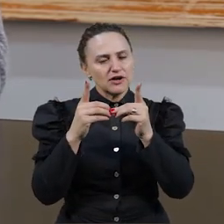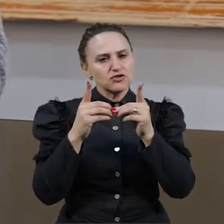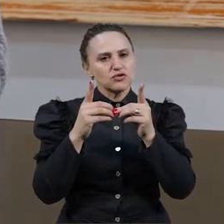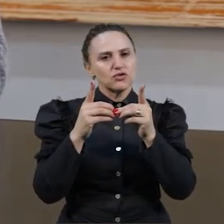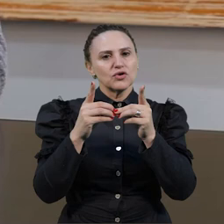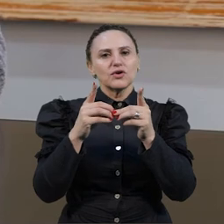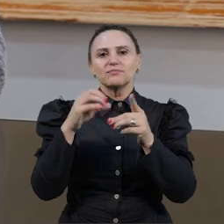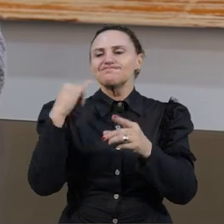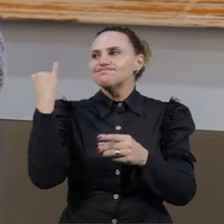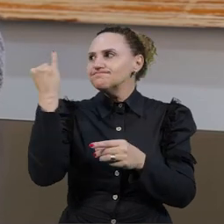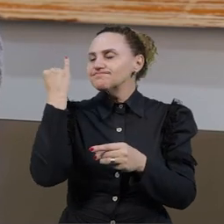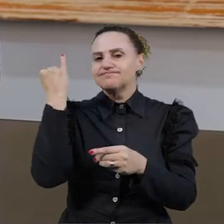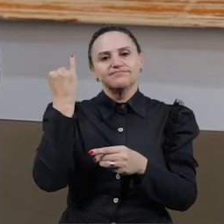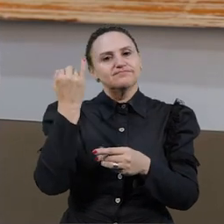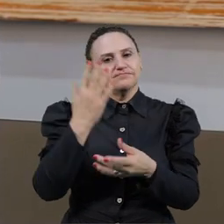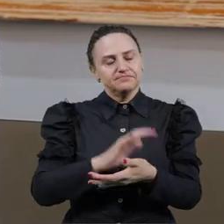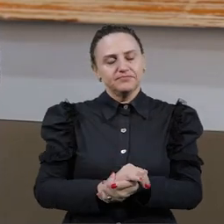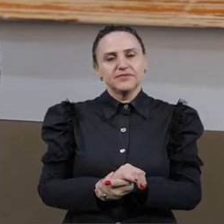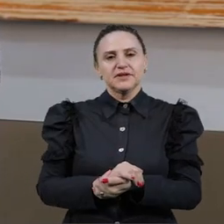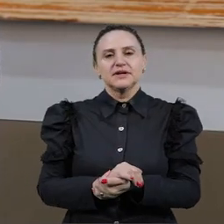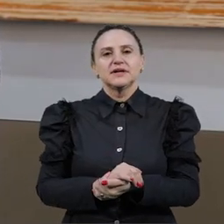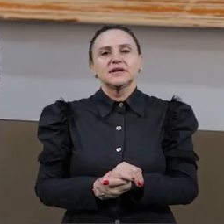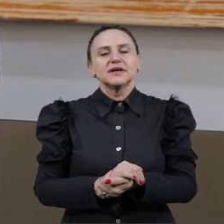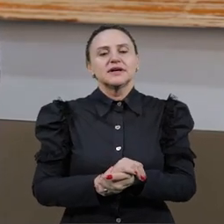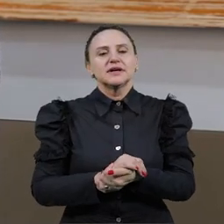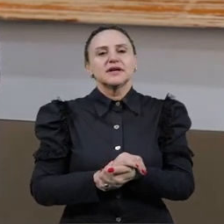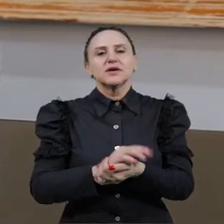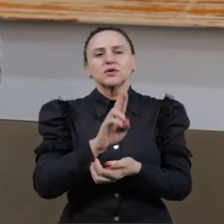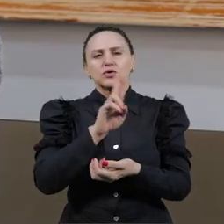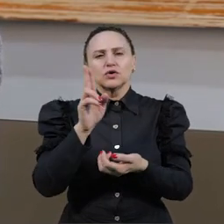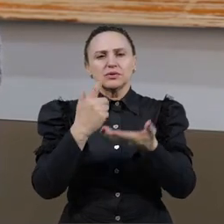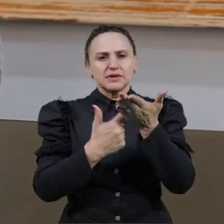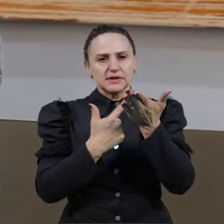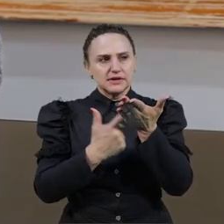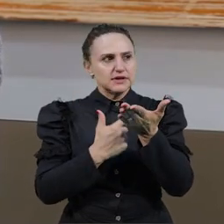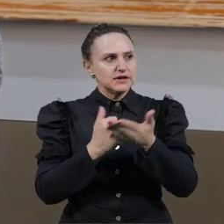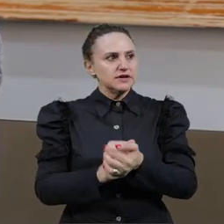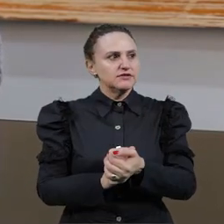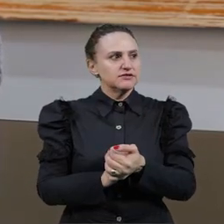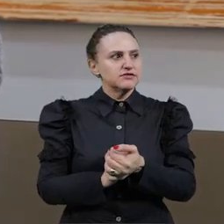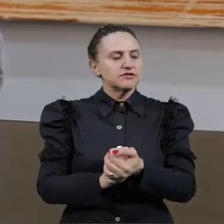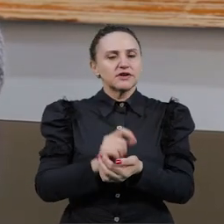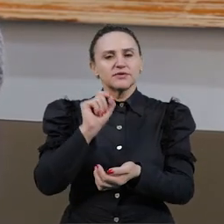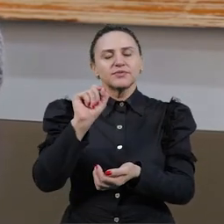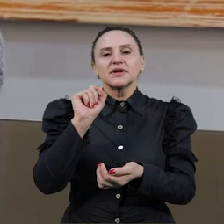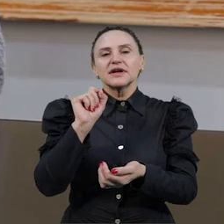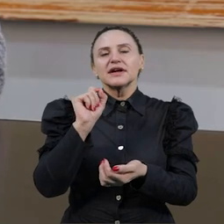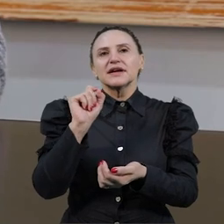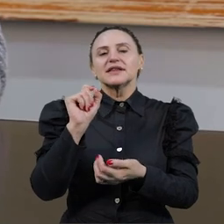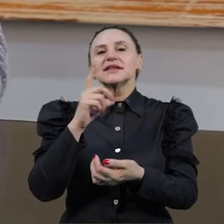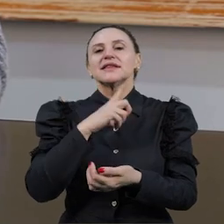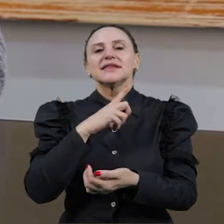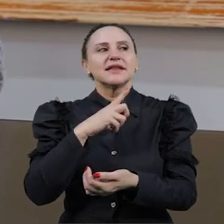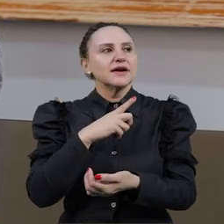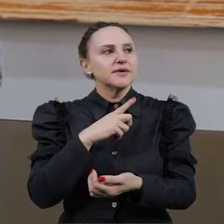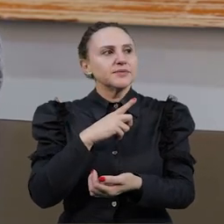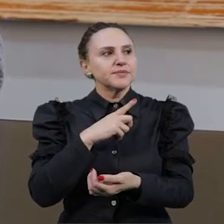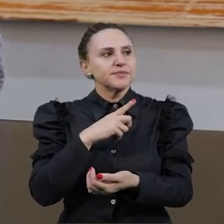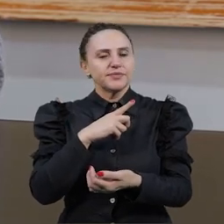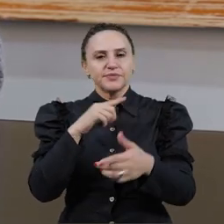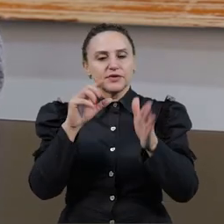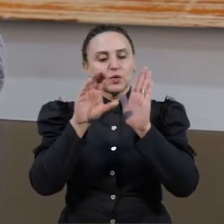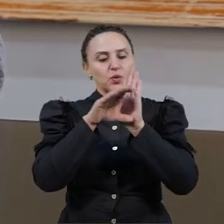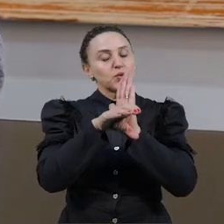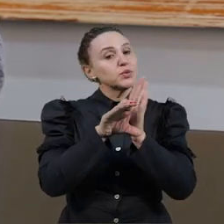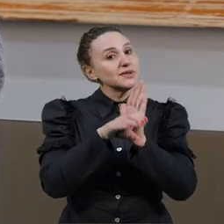nesse livro didático intitulado o ensino da história e geografia nos anos iniciais do Ensino Fundamental nós iremos trabalhar